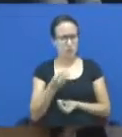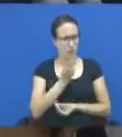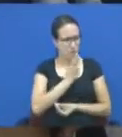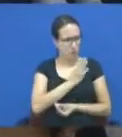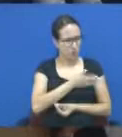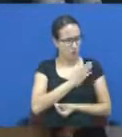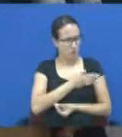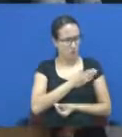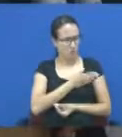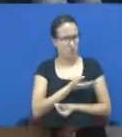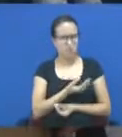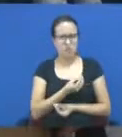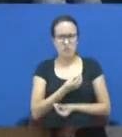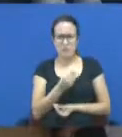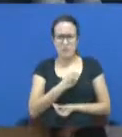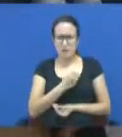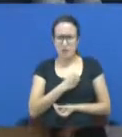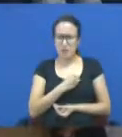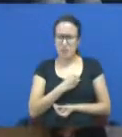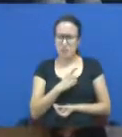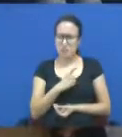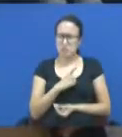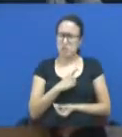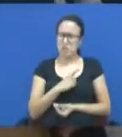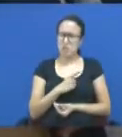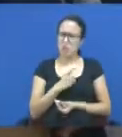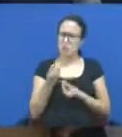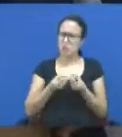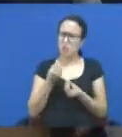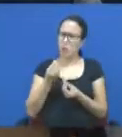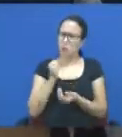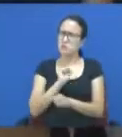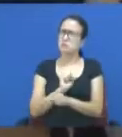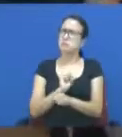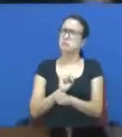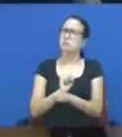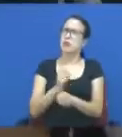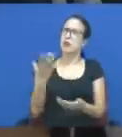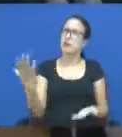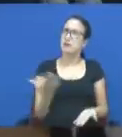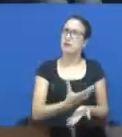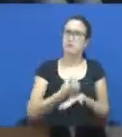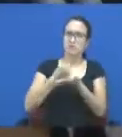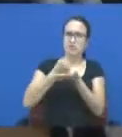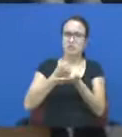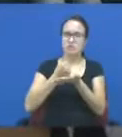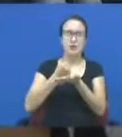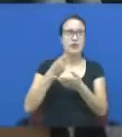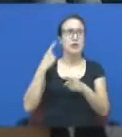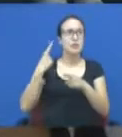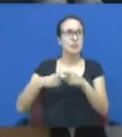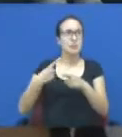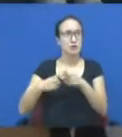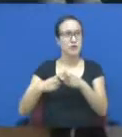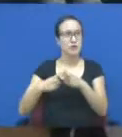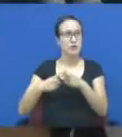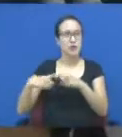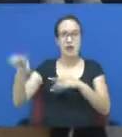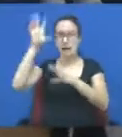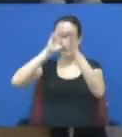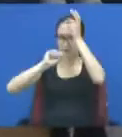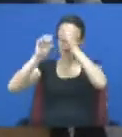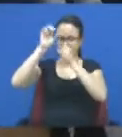esperar salvação diante de Deus? Perguntava Lutero. Por causa do que havia aprendido, procurou resposta a